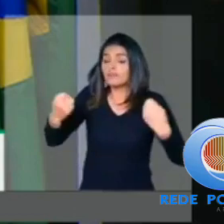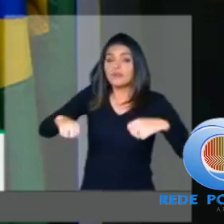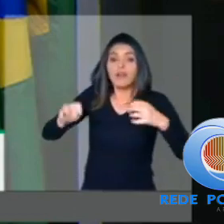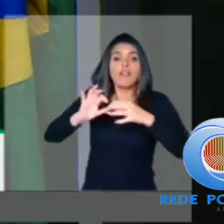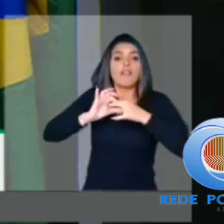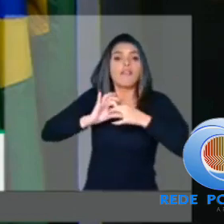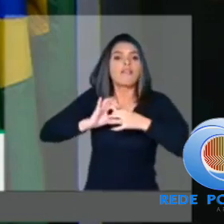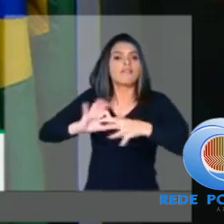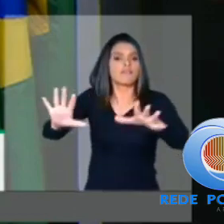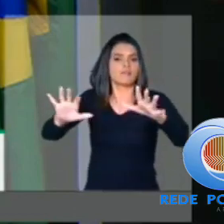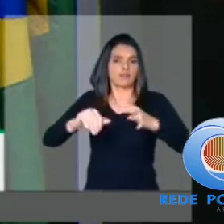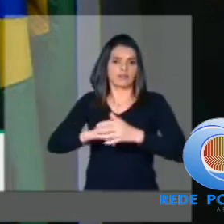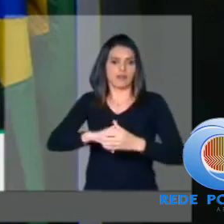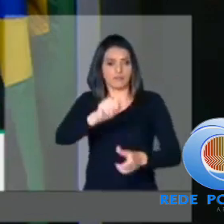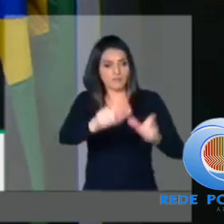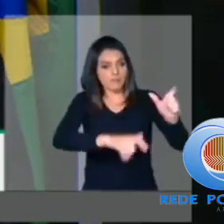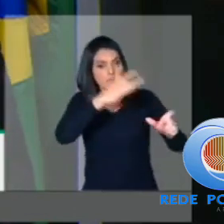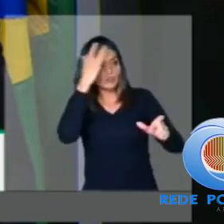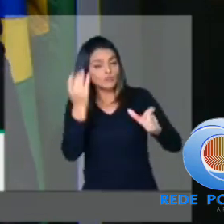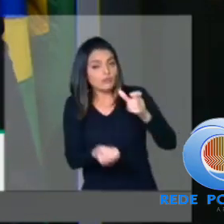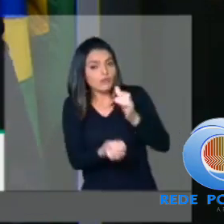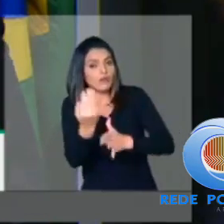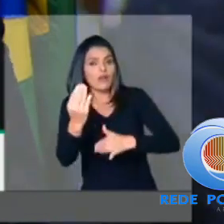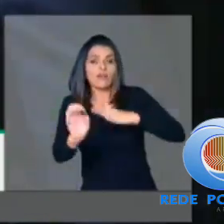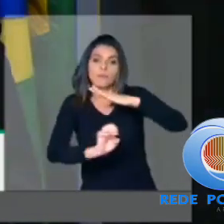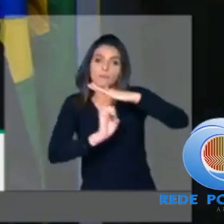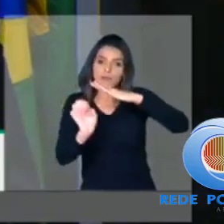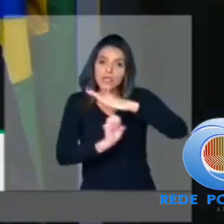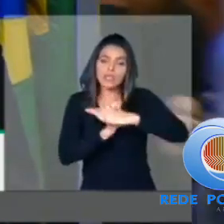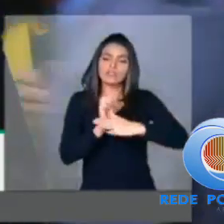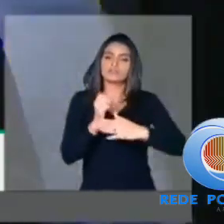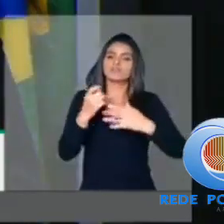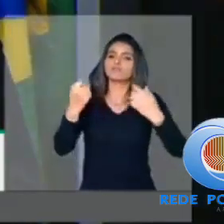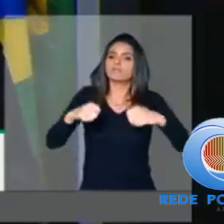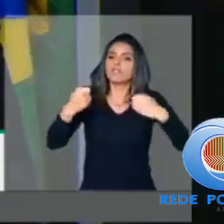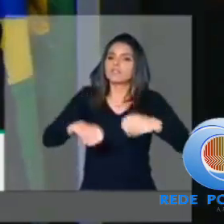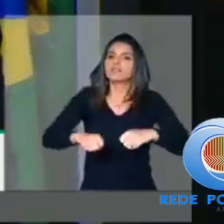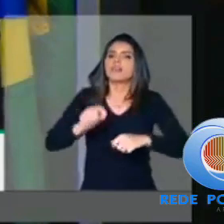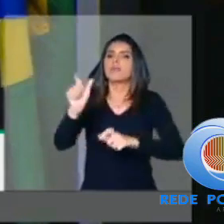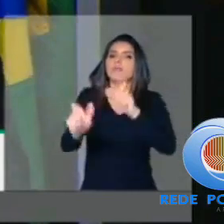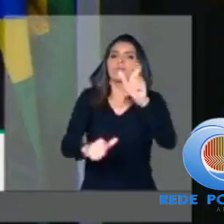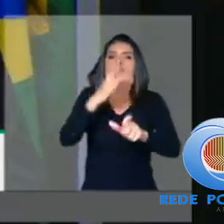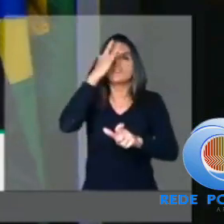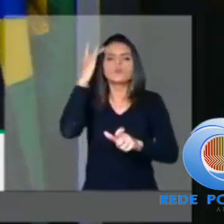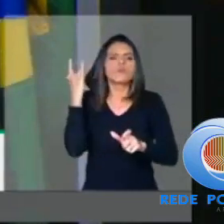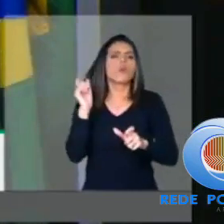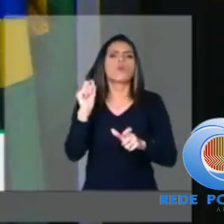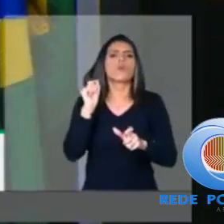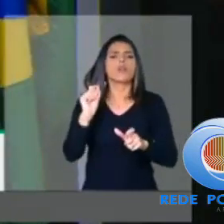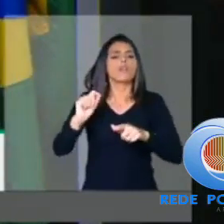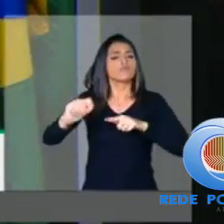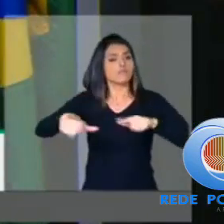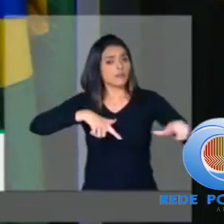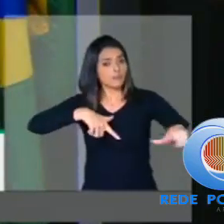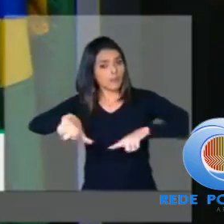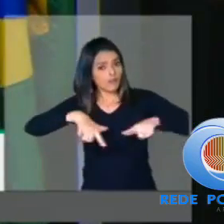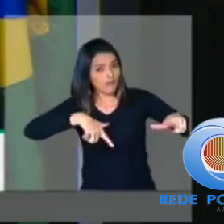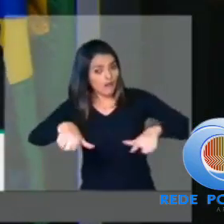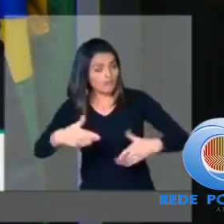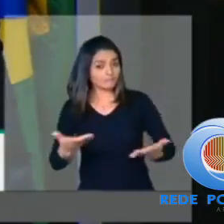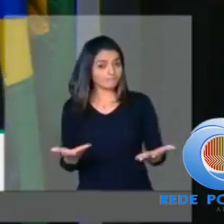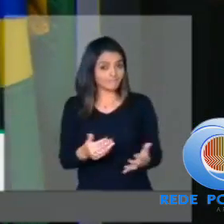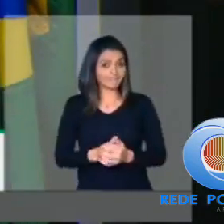mais liberdade para as pessoas poderem empreender, mais liberdade para as pessoas poderem trabalhar,